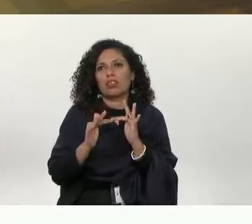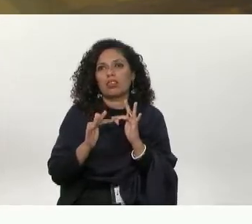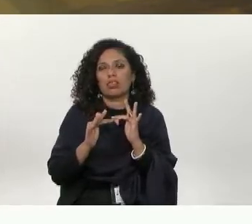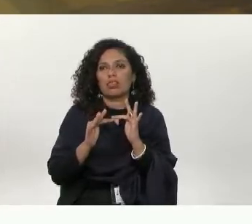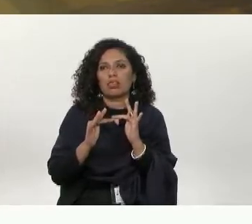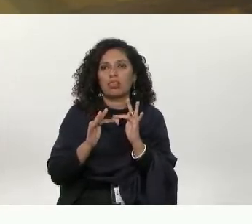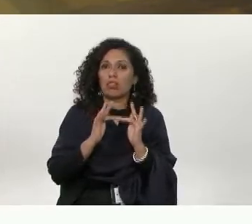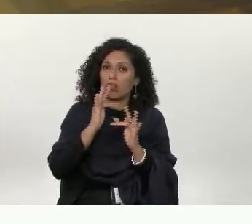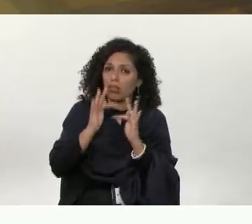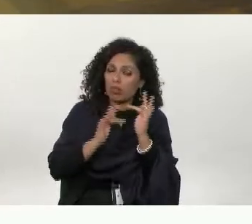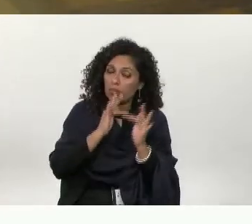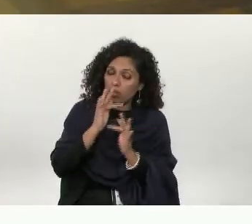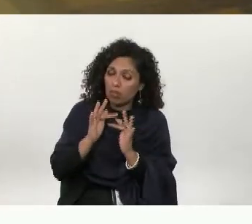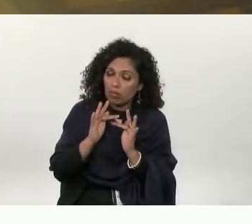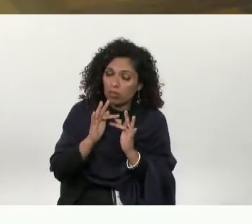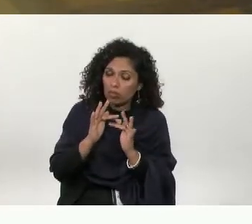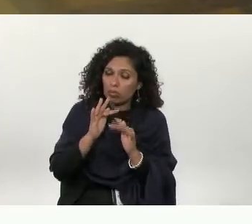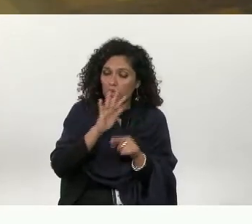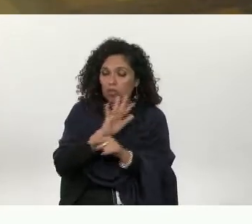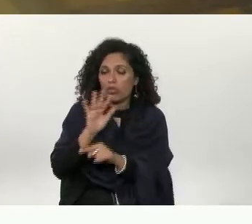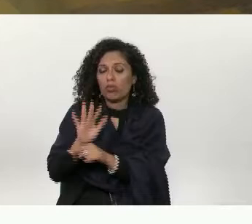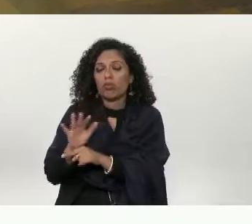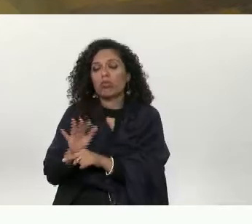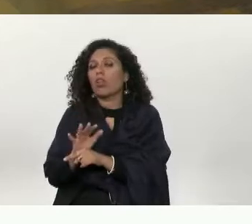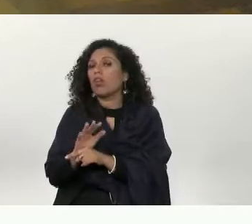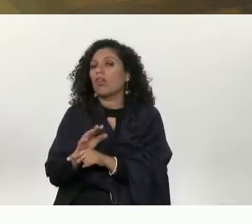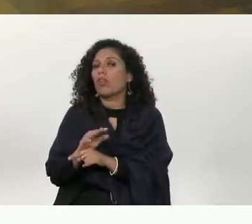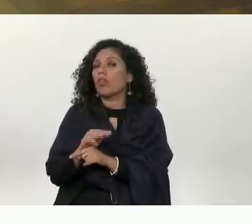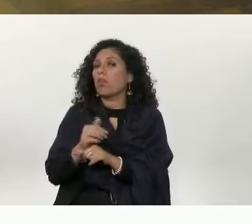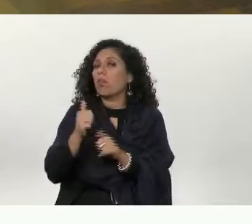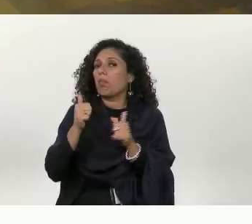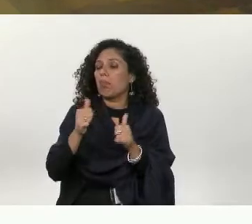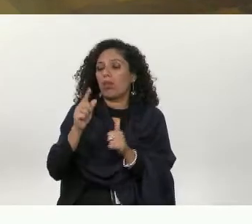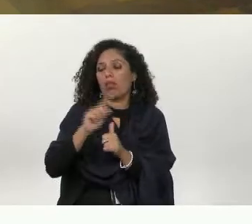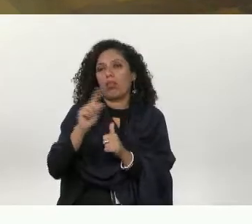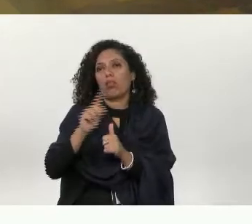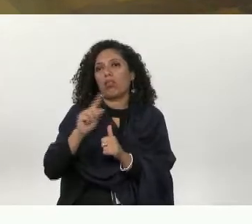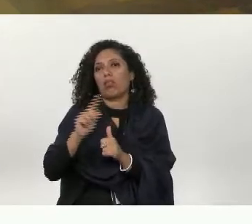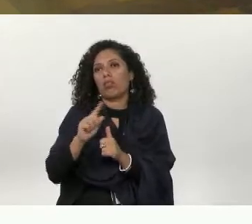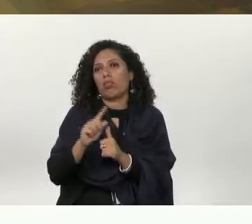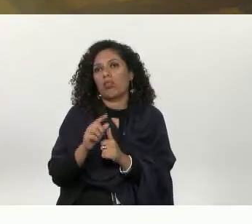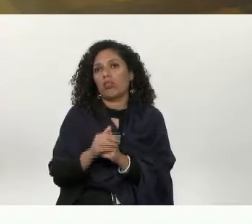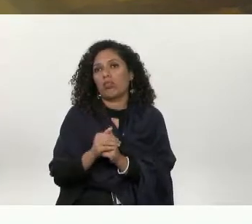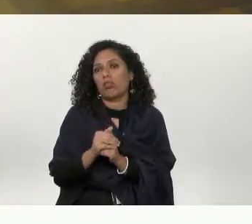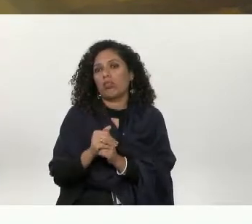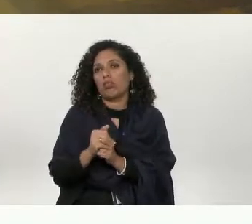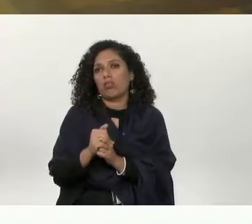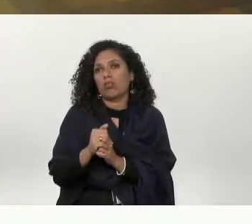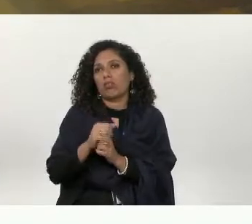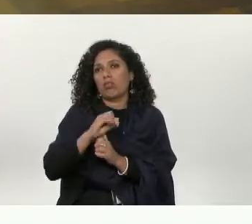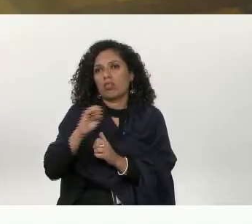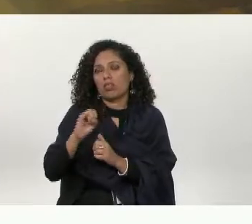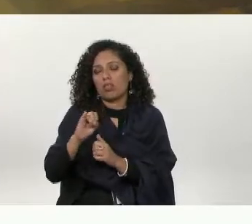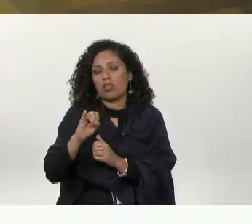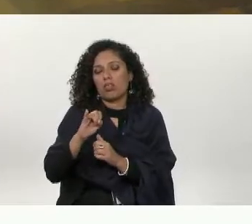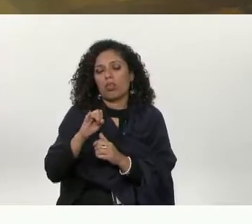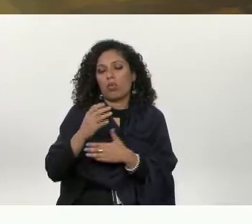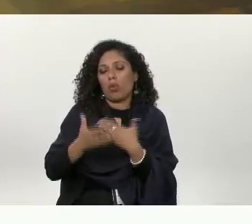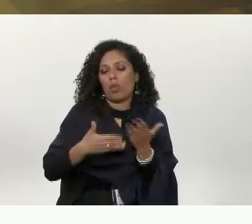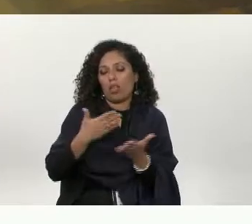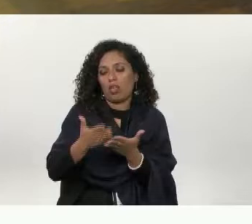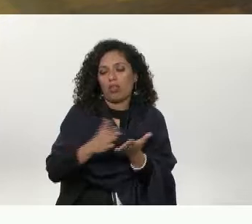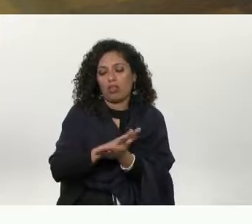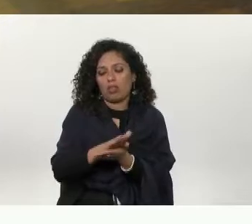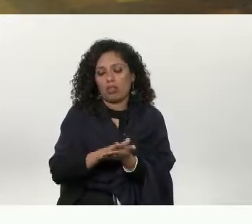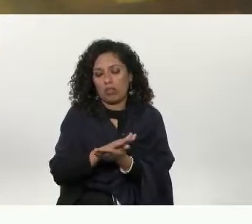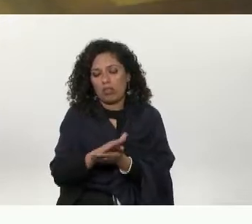ali talvez não fosse o momento de se tratar dessa forma, né? Se não atendiam, se